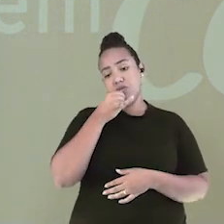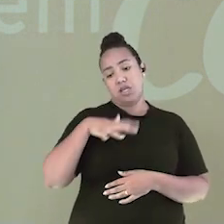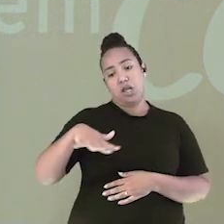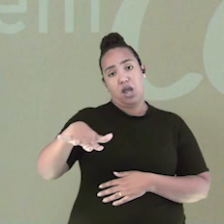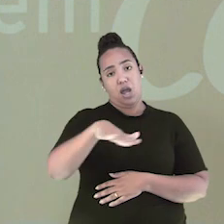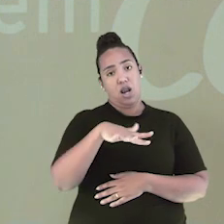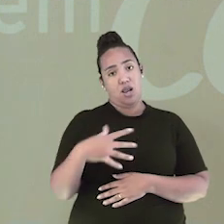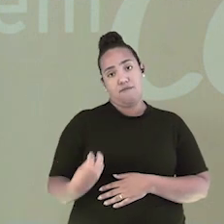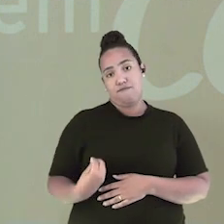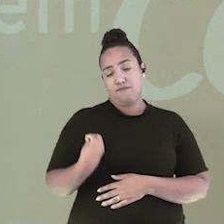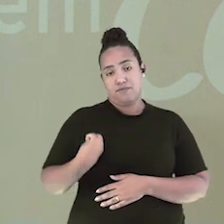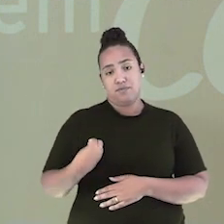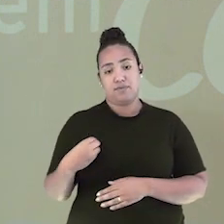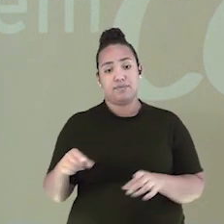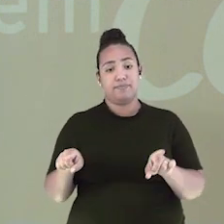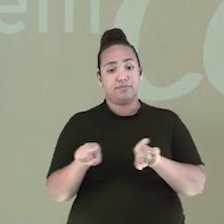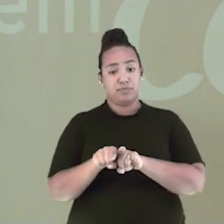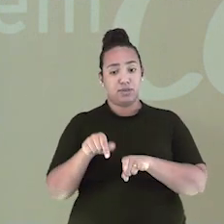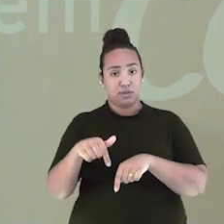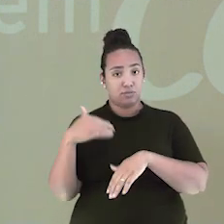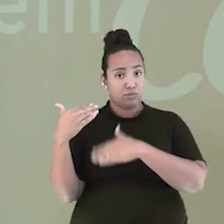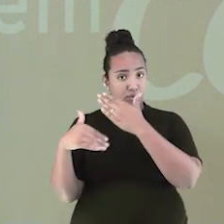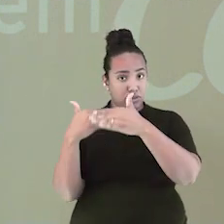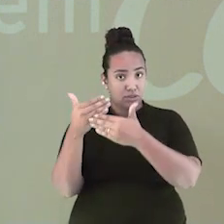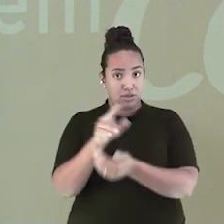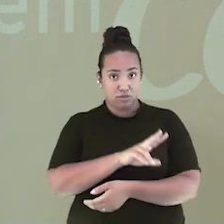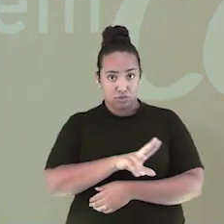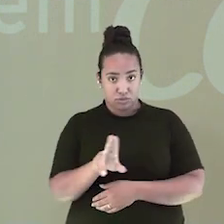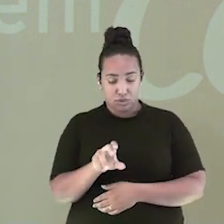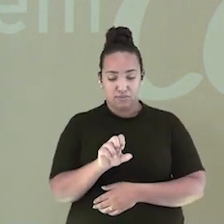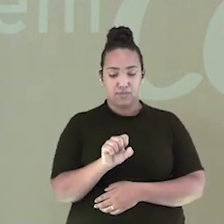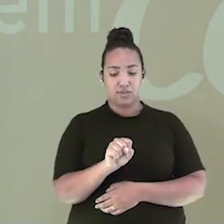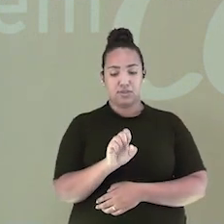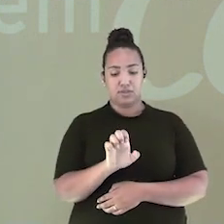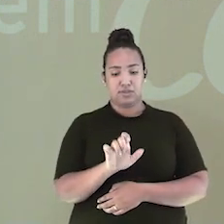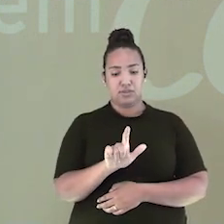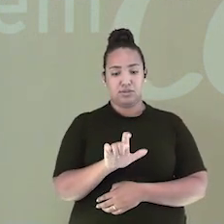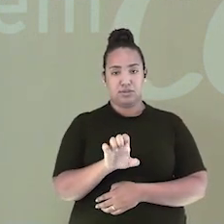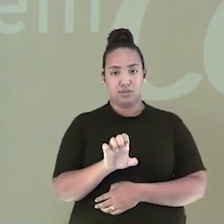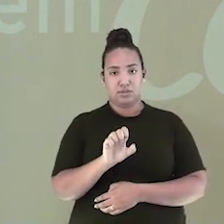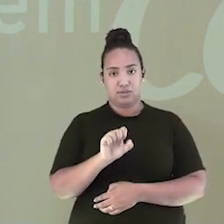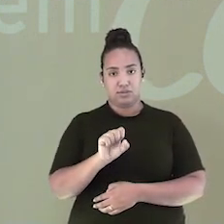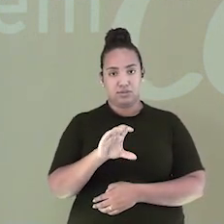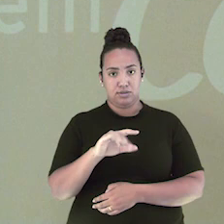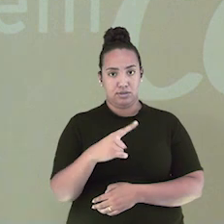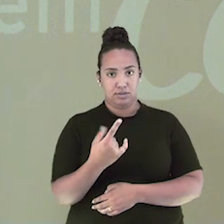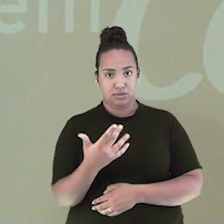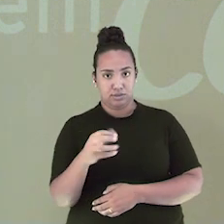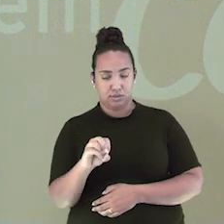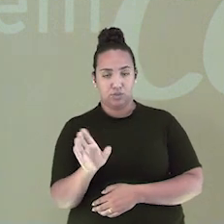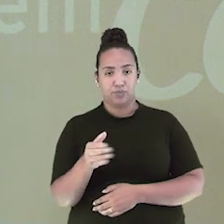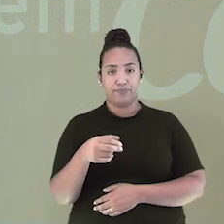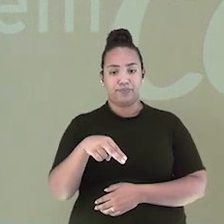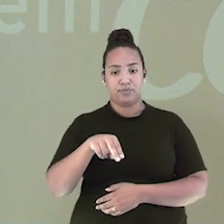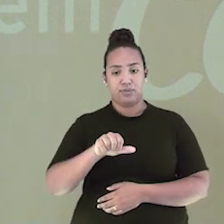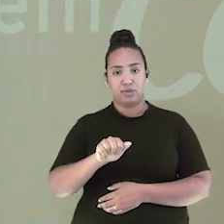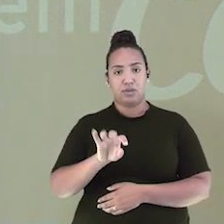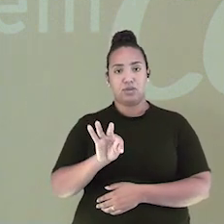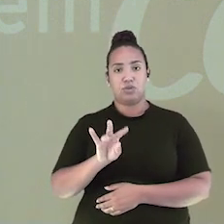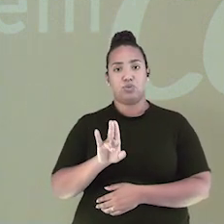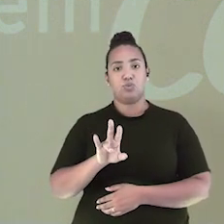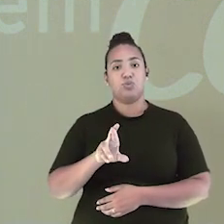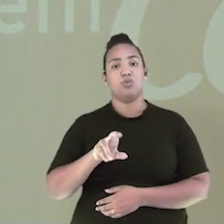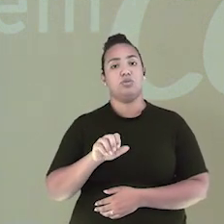cada um vive, e ele chamou esse processo de seleção natural. O exemplo da tartaruga, que a gente acabou de ver, nos